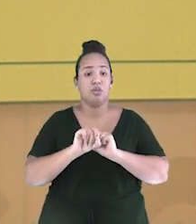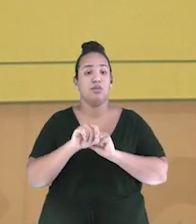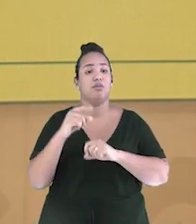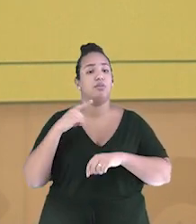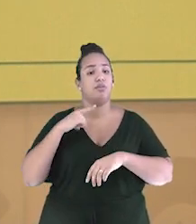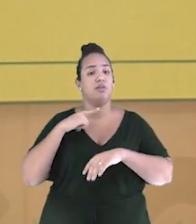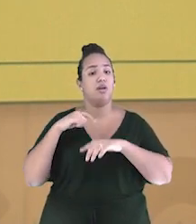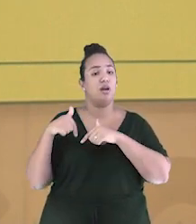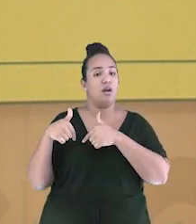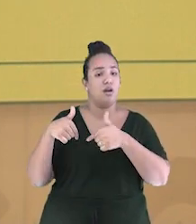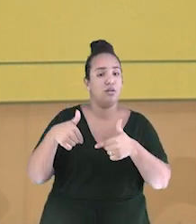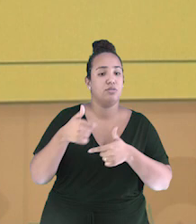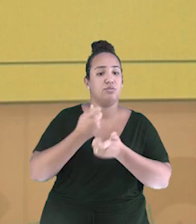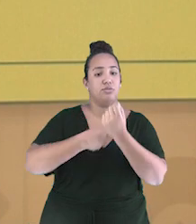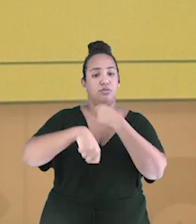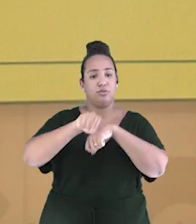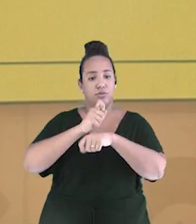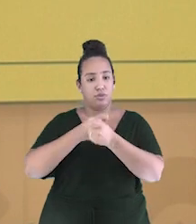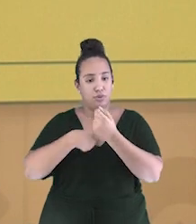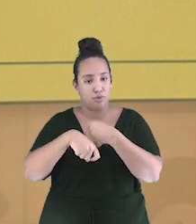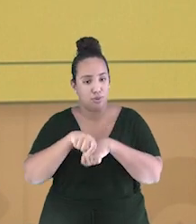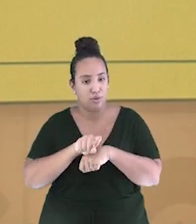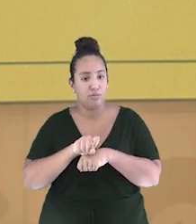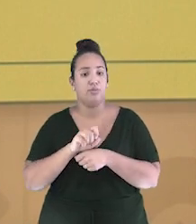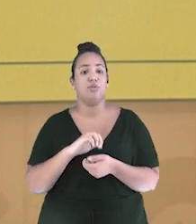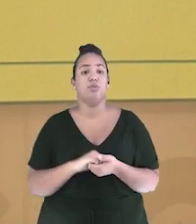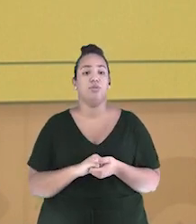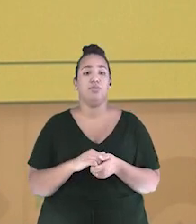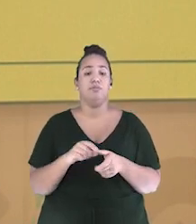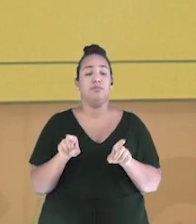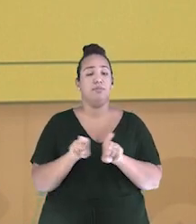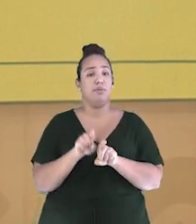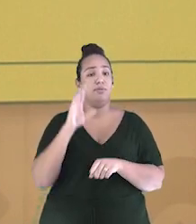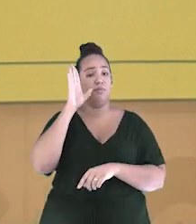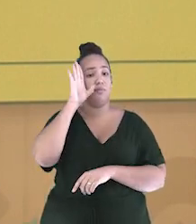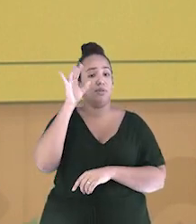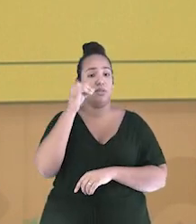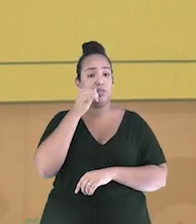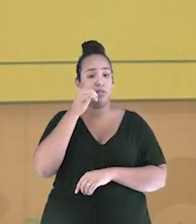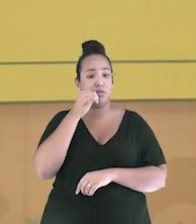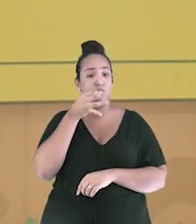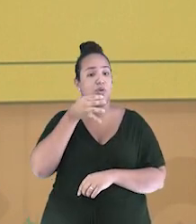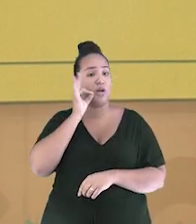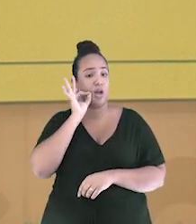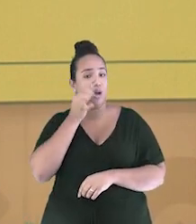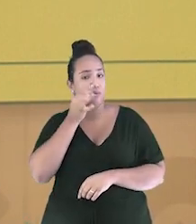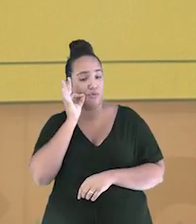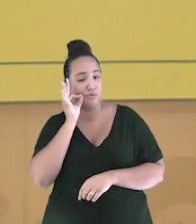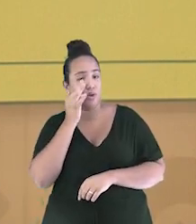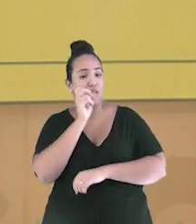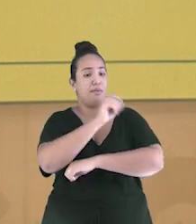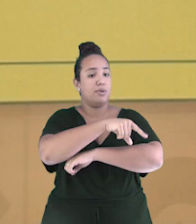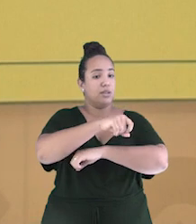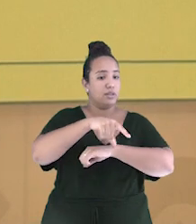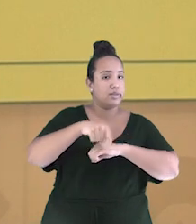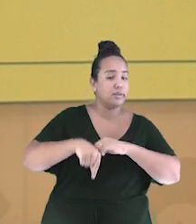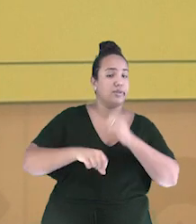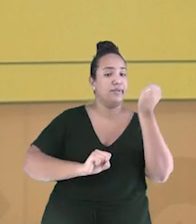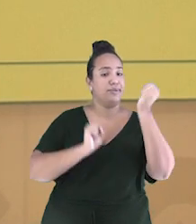das atividades econômicas, principalmente nas lavouras de café, plantações, comércios e